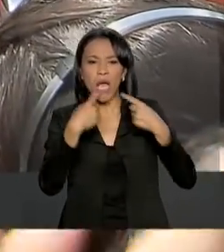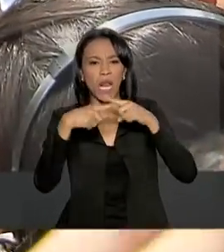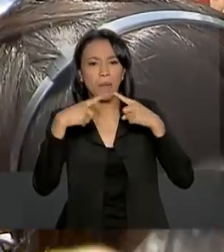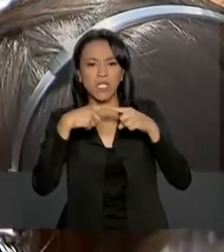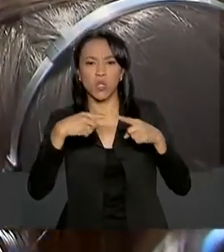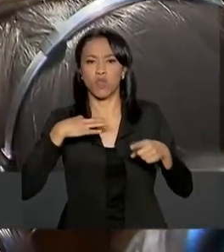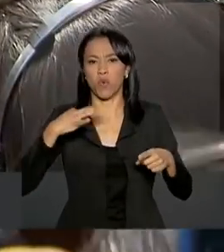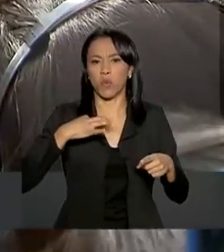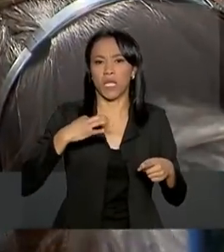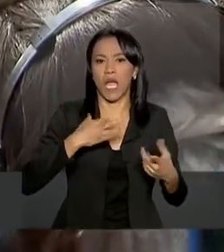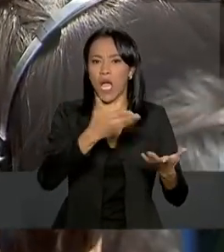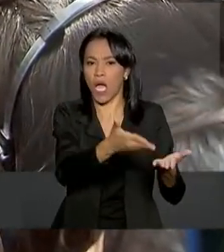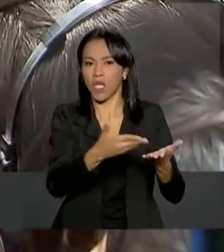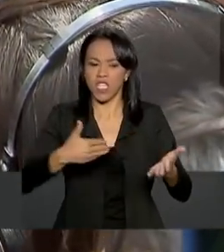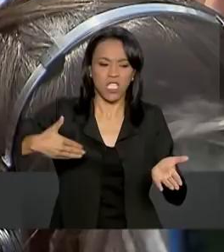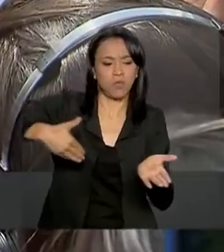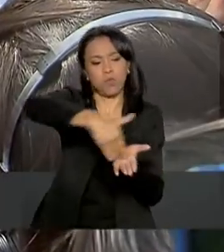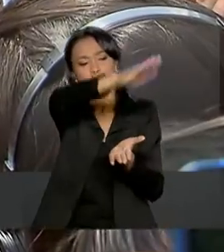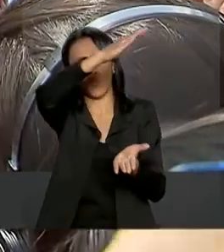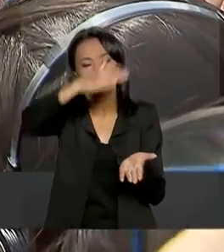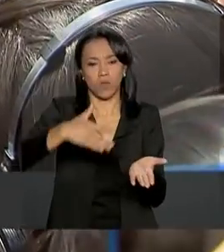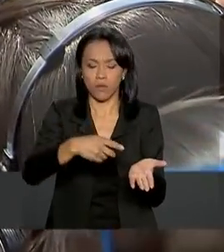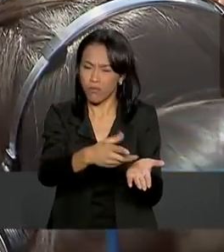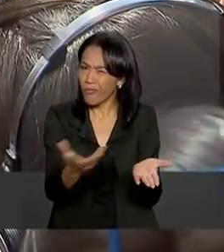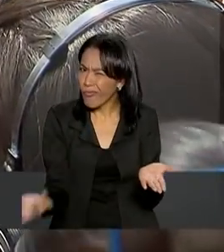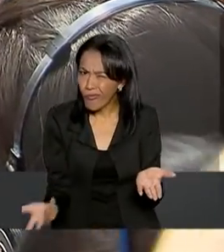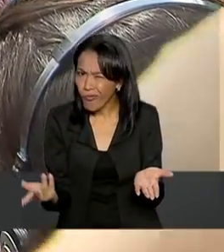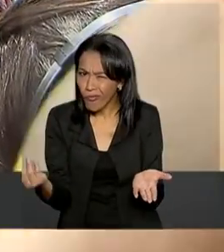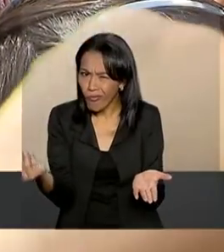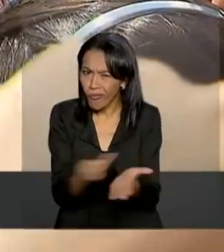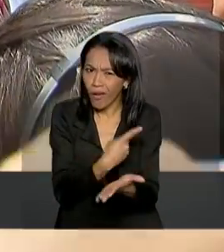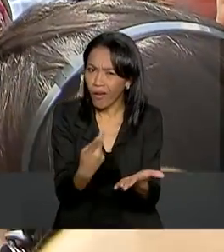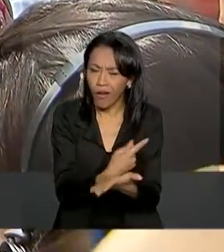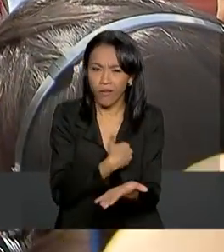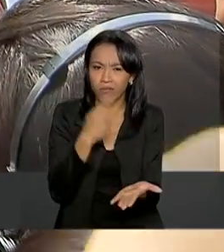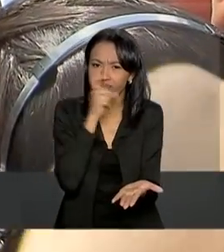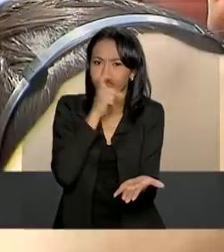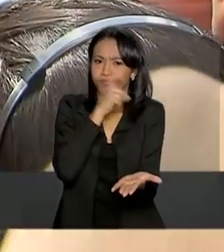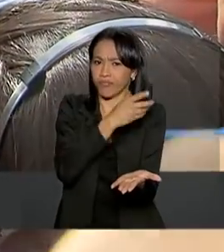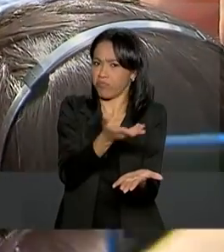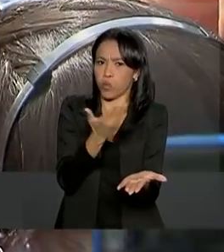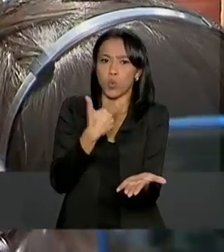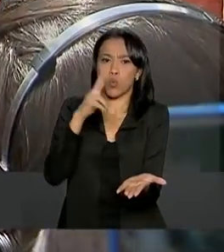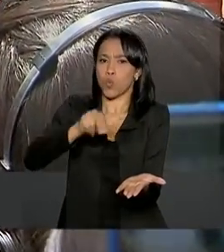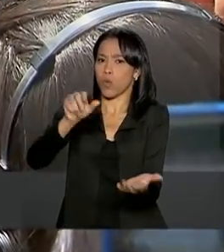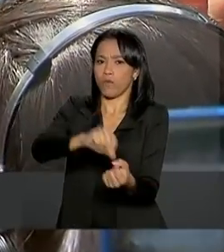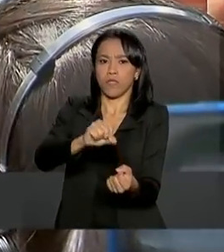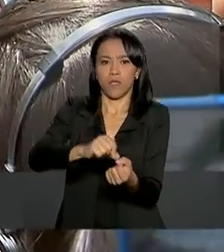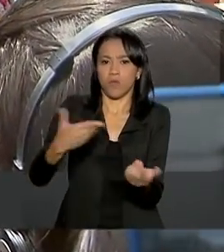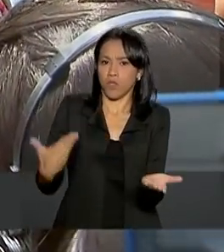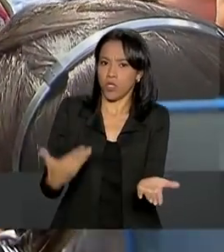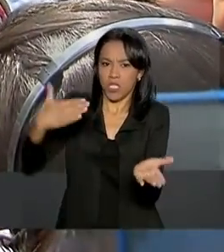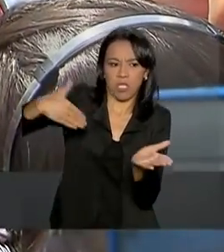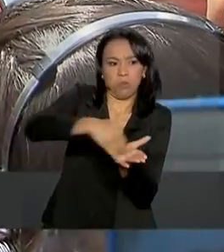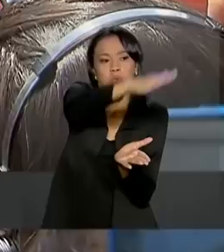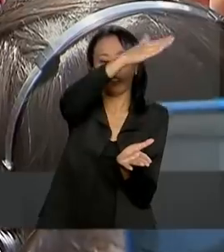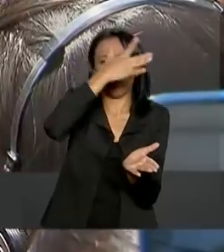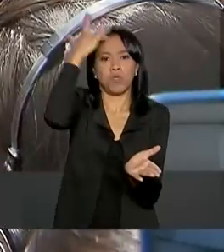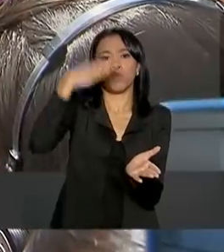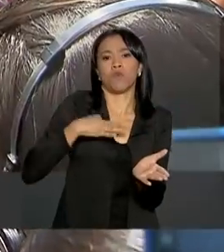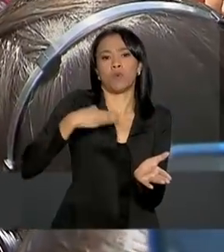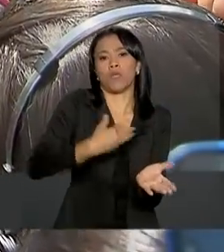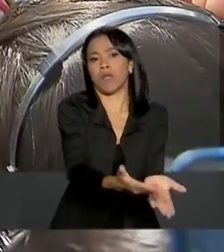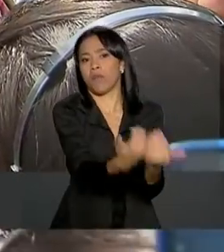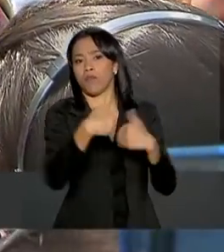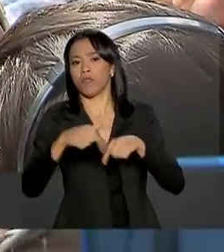teriam sido, né, supostamente expulsos daqui. Isso é completamente inverídico. De maneira nenhuma a gente realizou essa ação. A gente compreende a